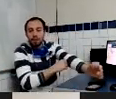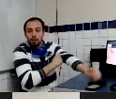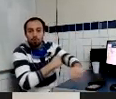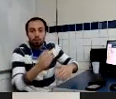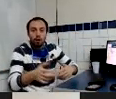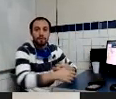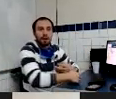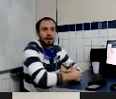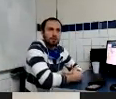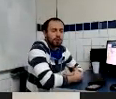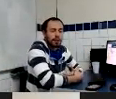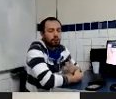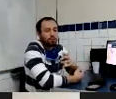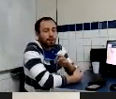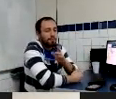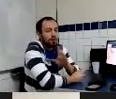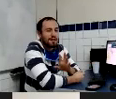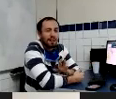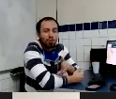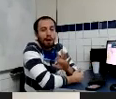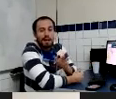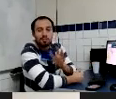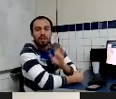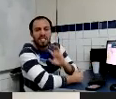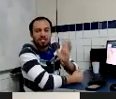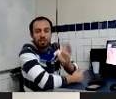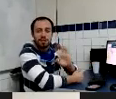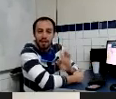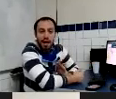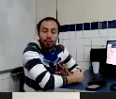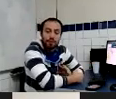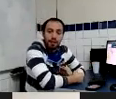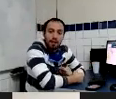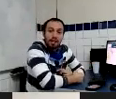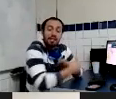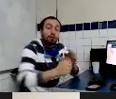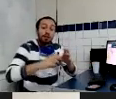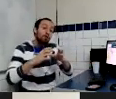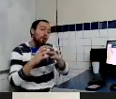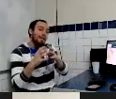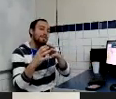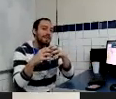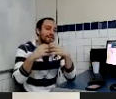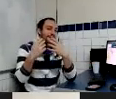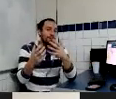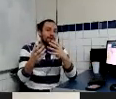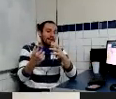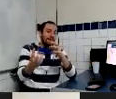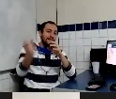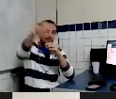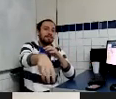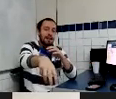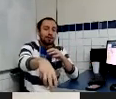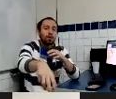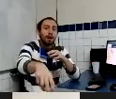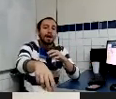corpo, ele não suporta ficar, se não me engano, ele consegue ficar, no máximo, três dias sem água. Então, qualquer civilização que